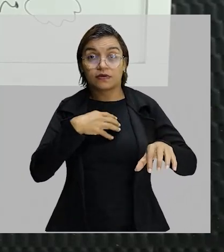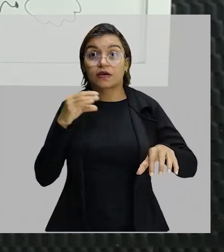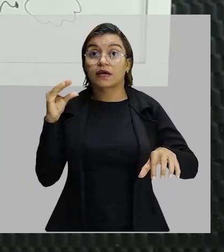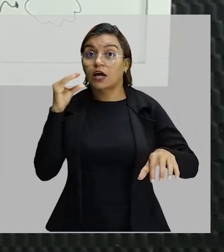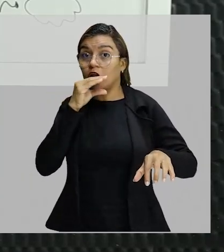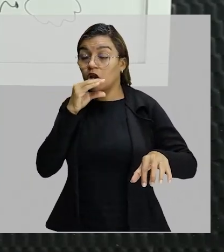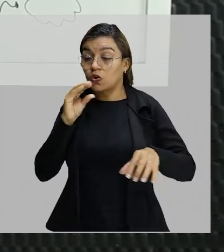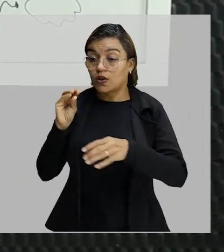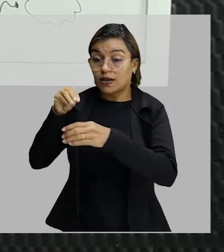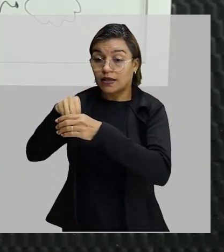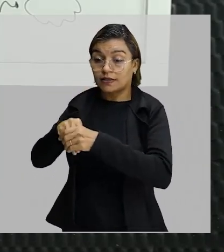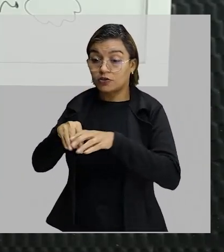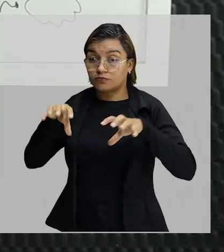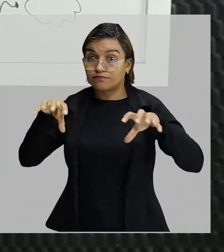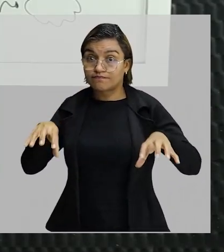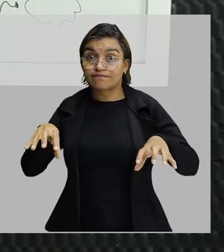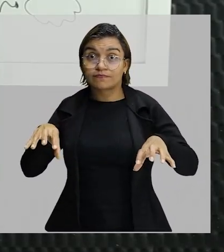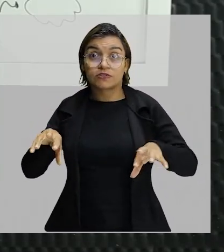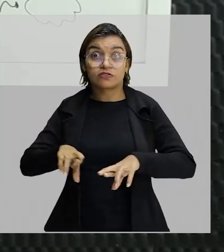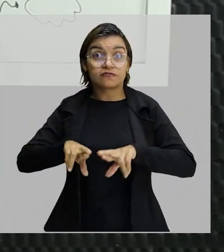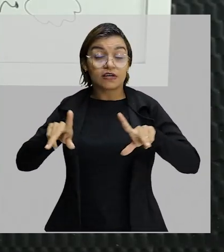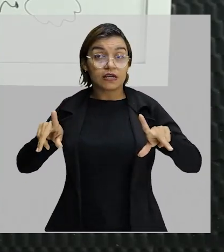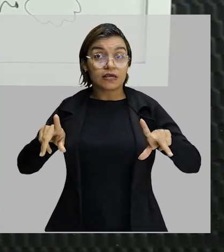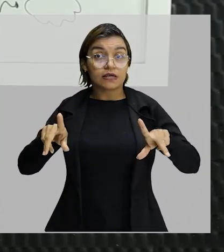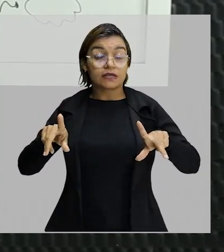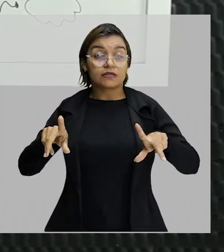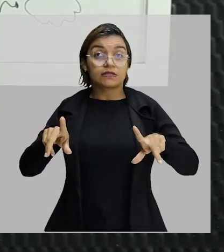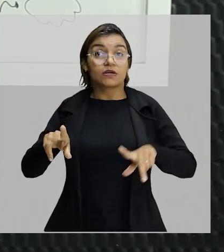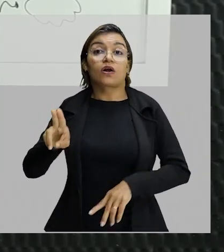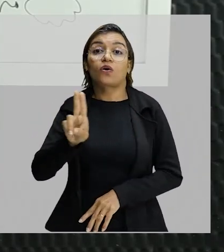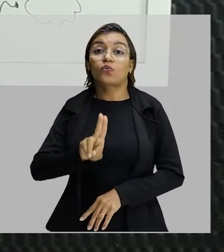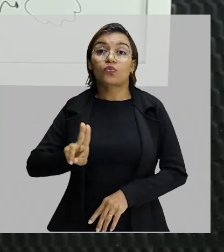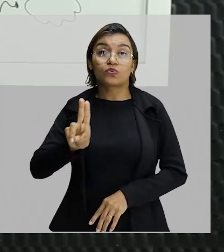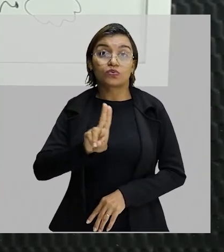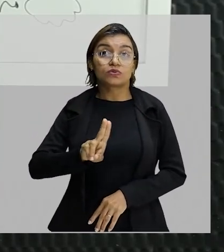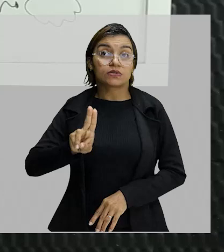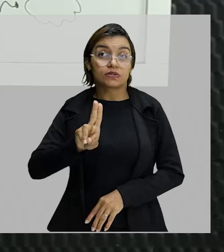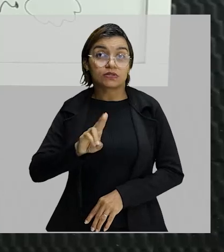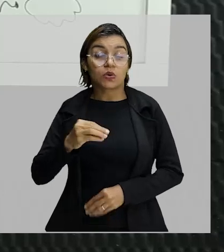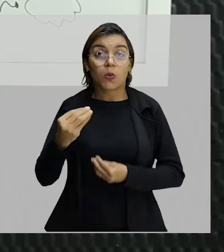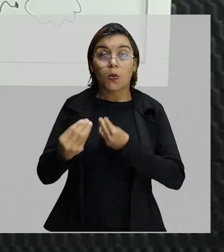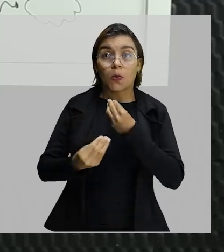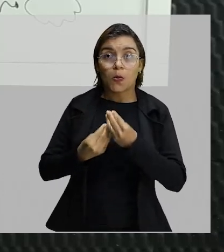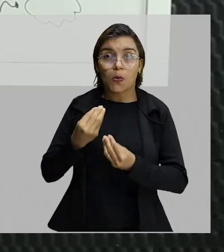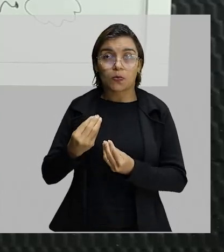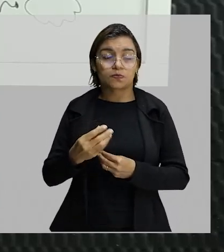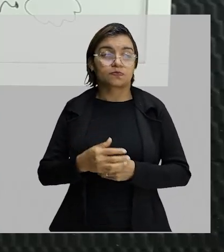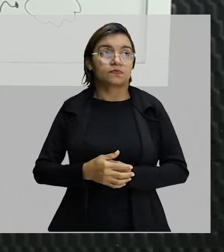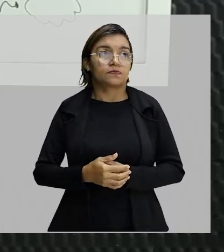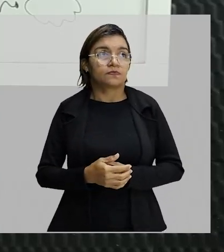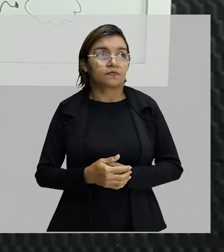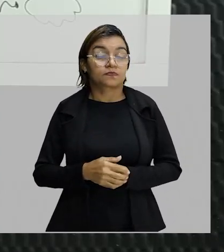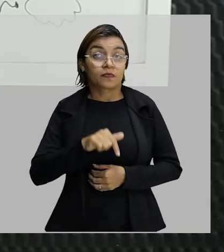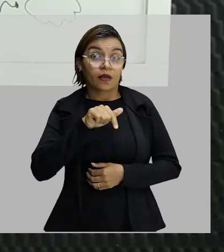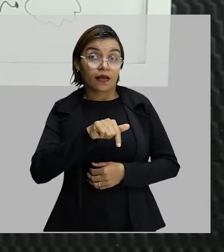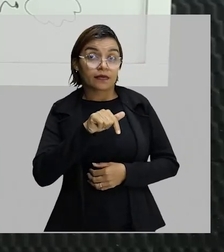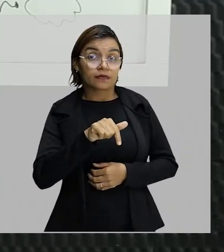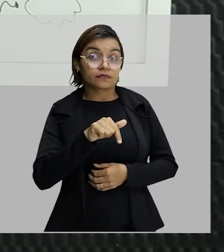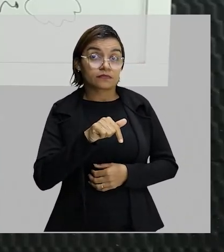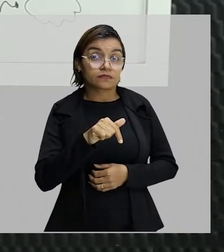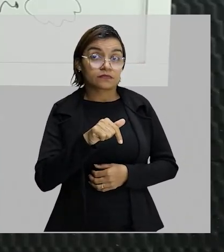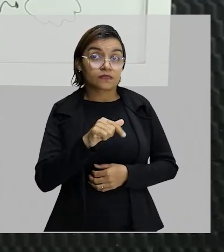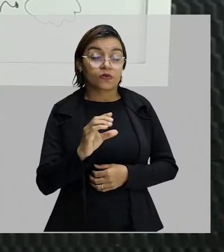Não quanto a natureza da troca de calor, mas sim a utilização deste calor. O calor sensível,